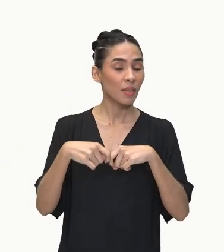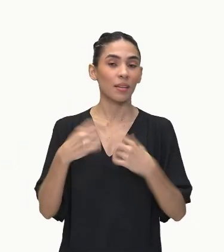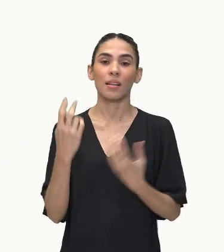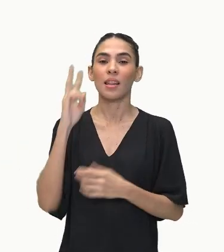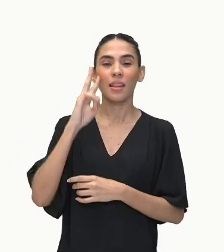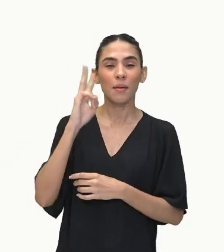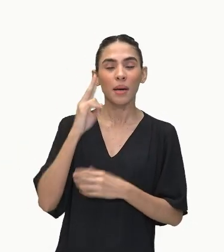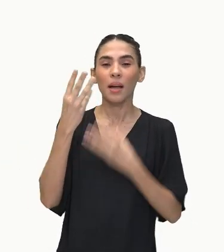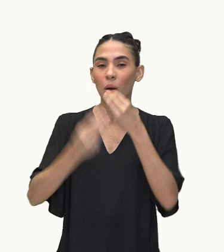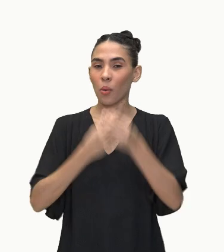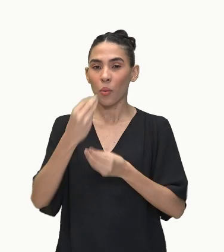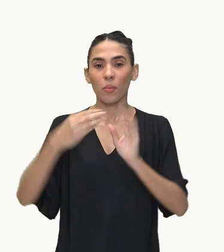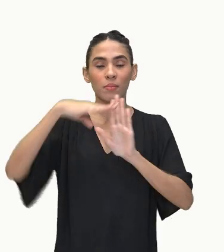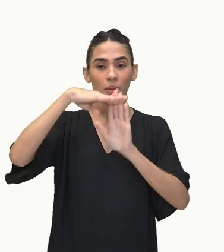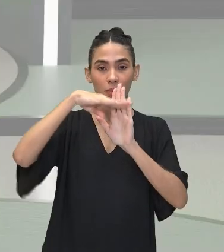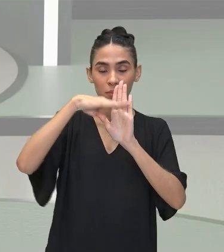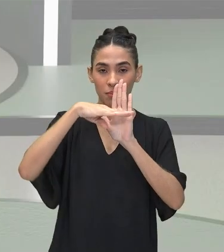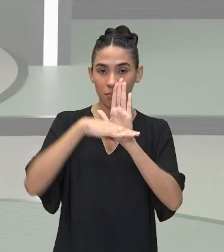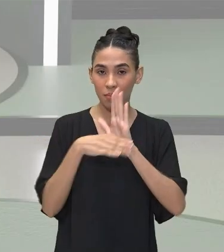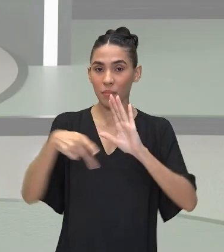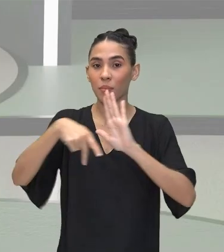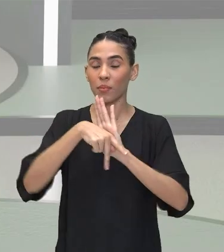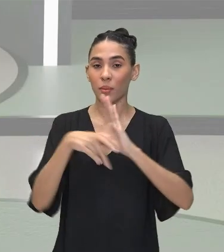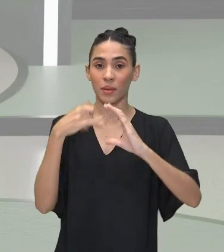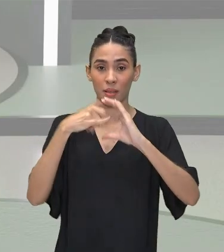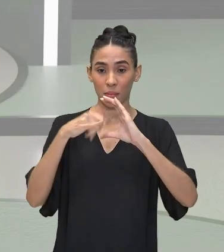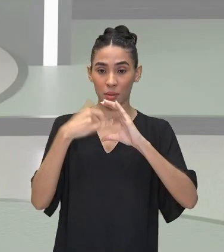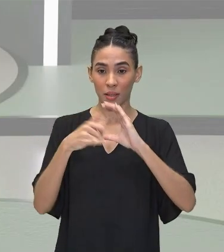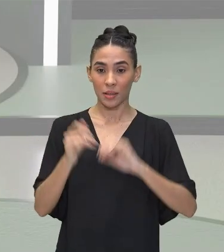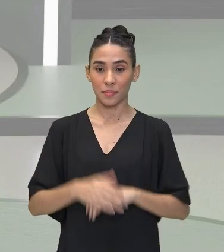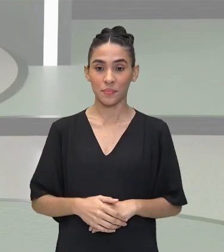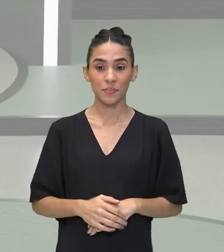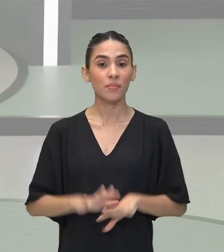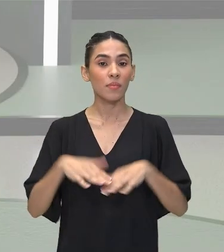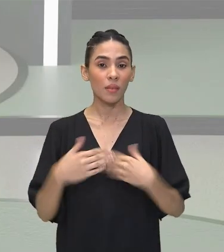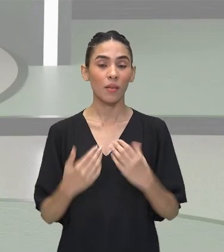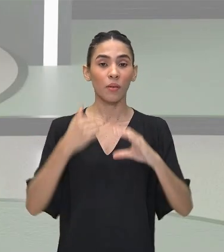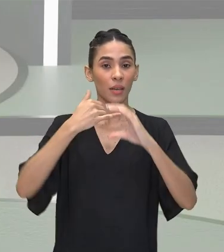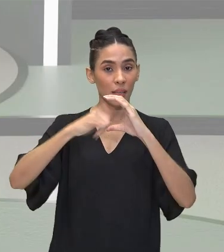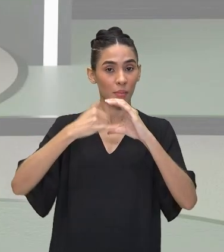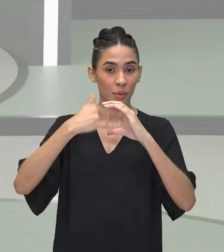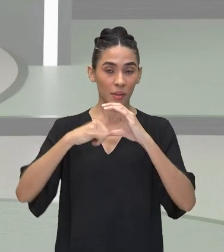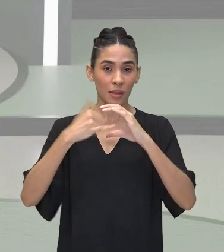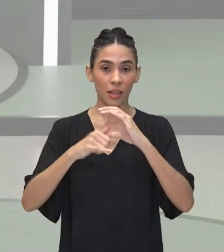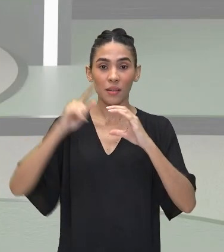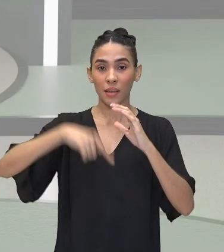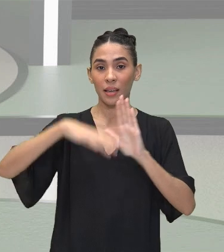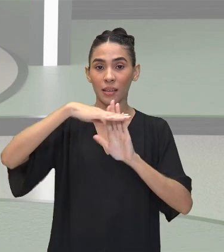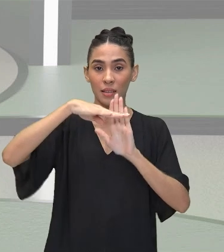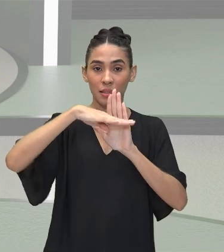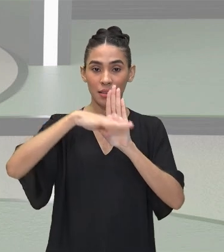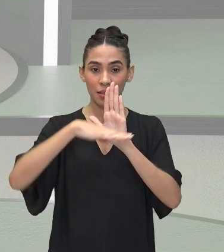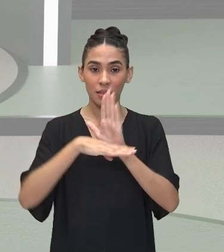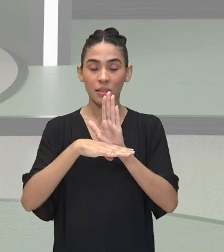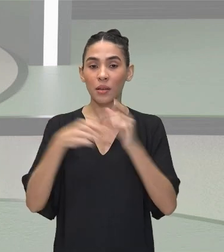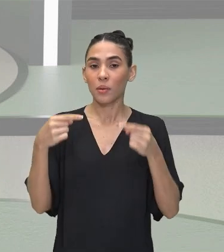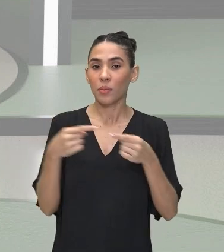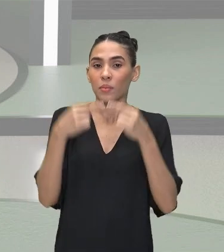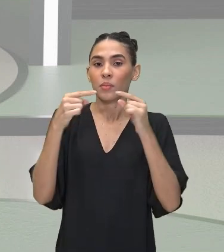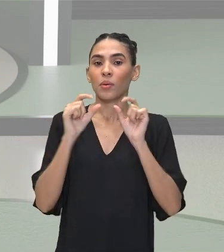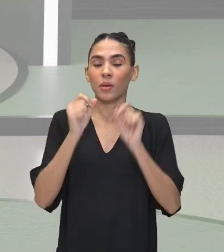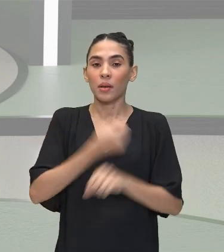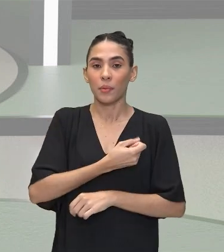rever a classificação dos carboidratos. Então, os carboidratos, eles são classificados de acordo com